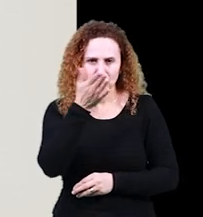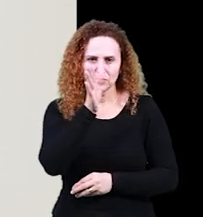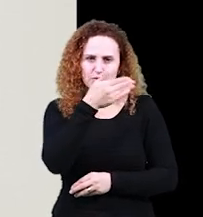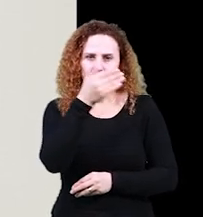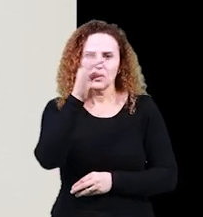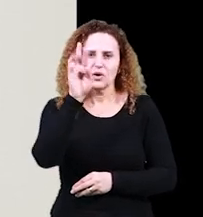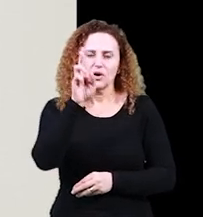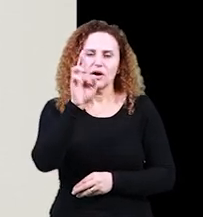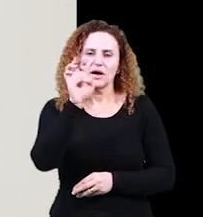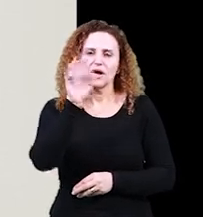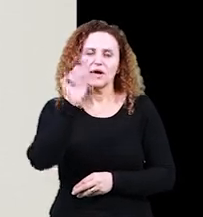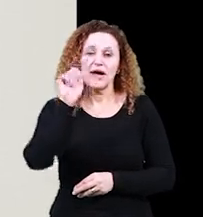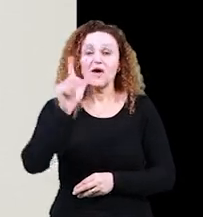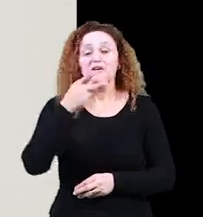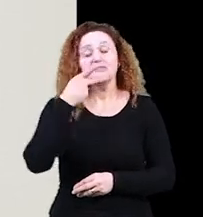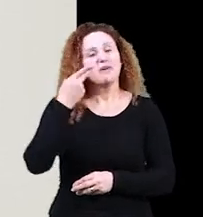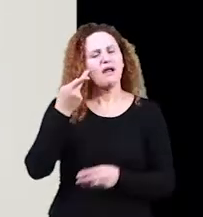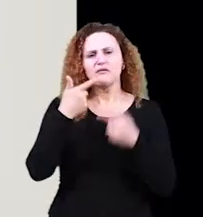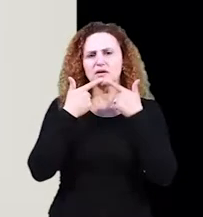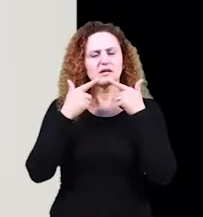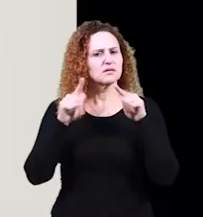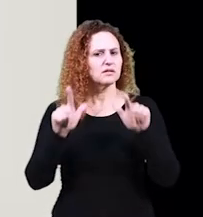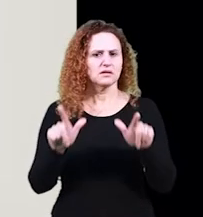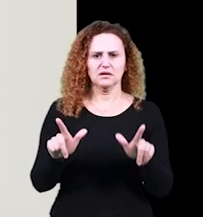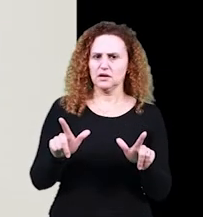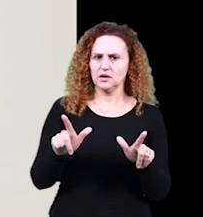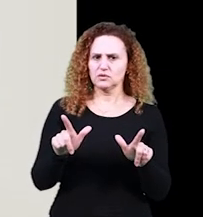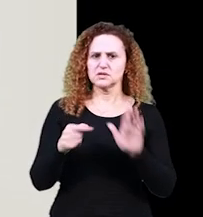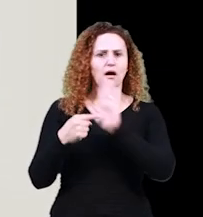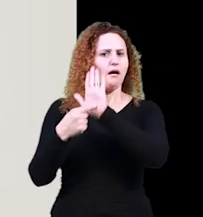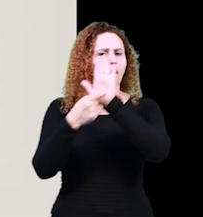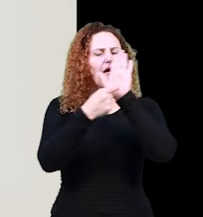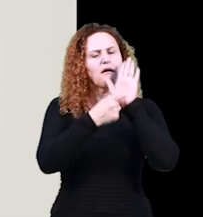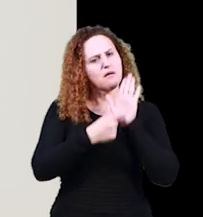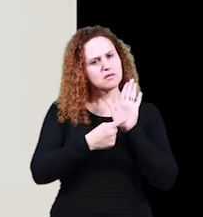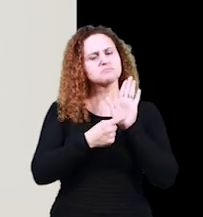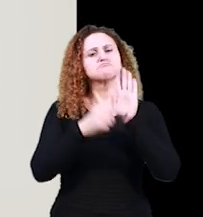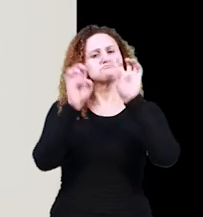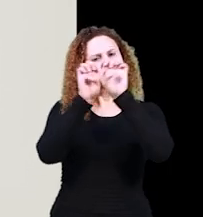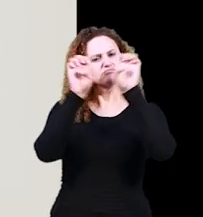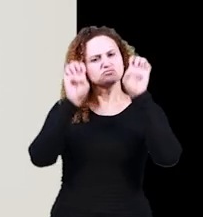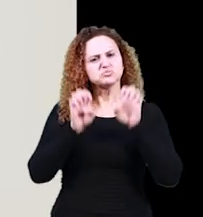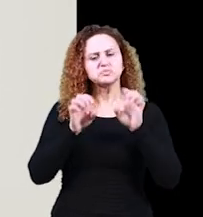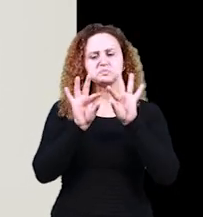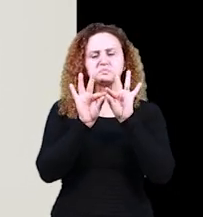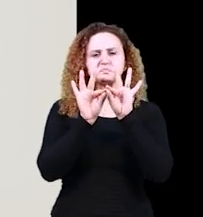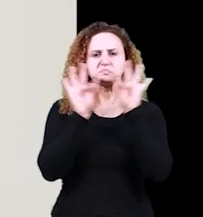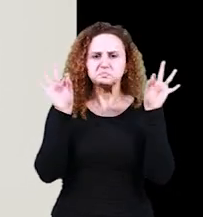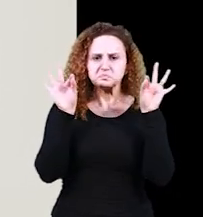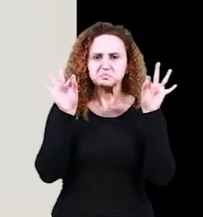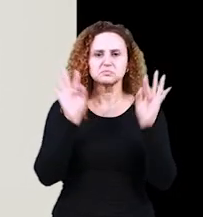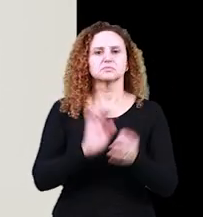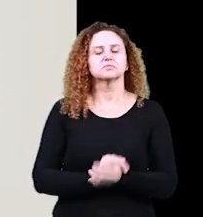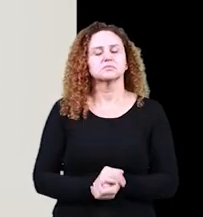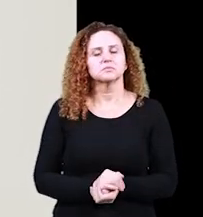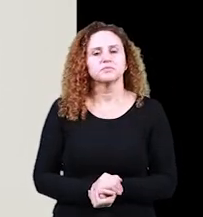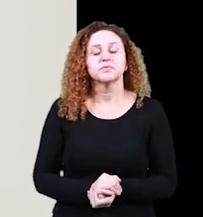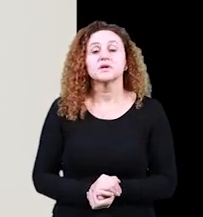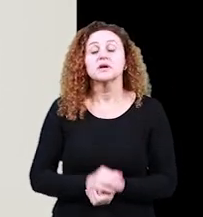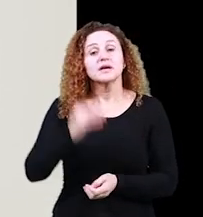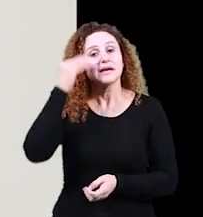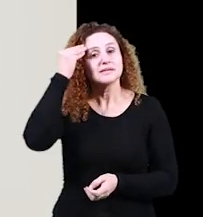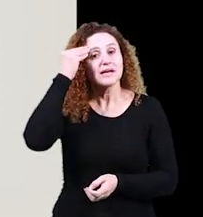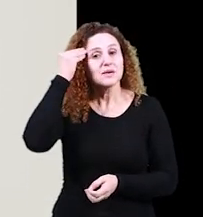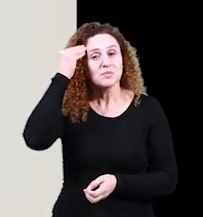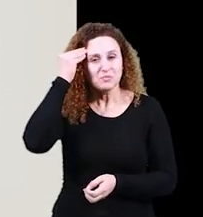línguas também pregava né também defendia que as línguas apresentam então uma estrutura comum um e